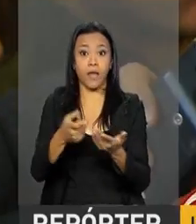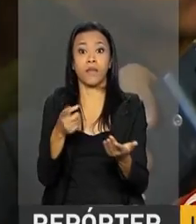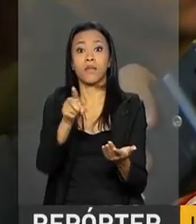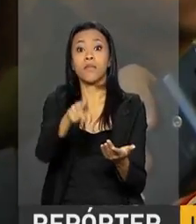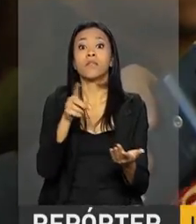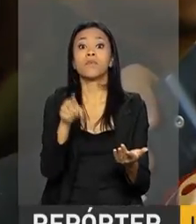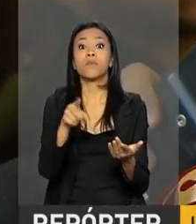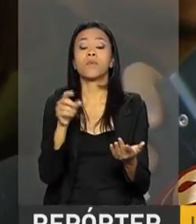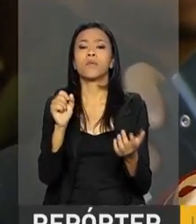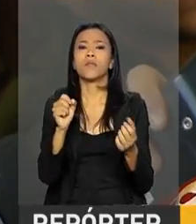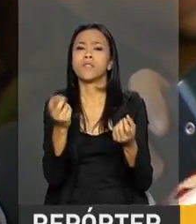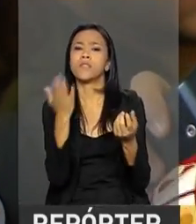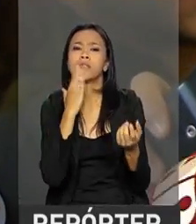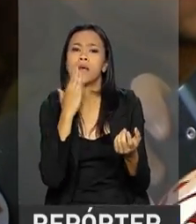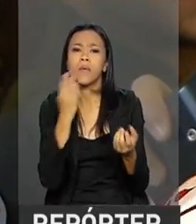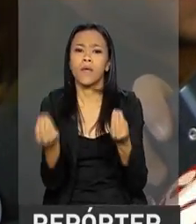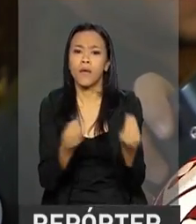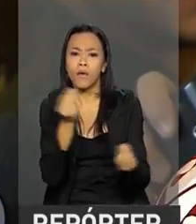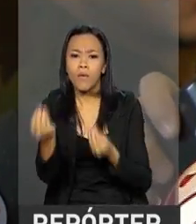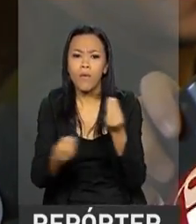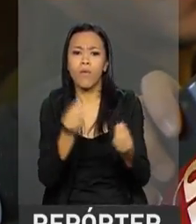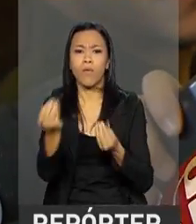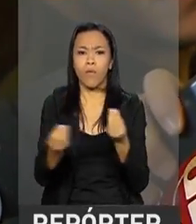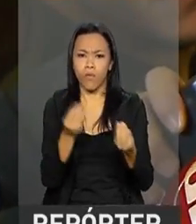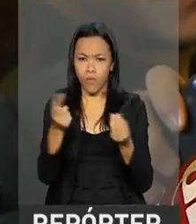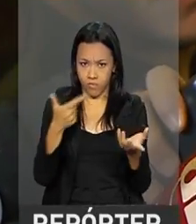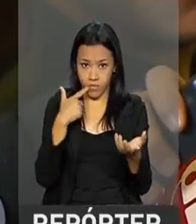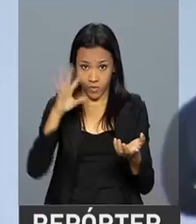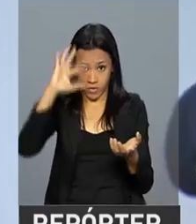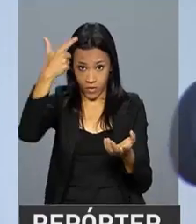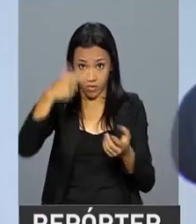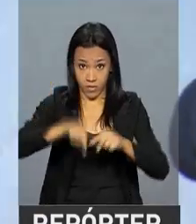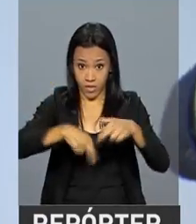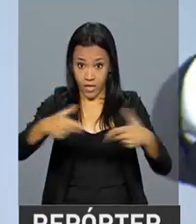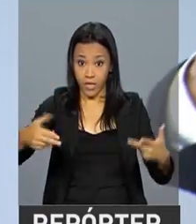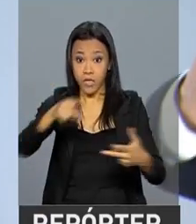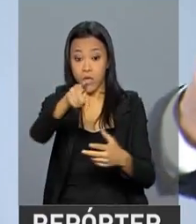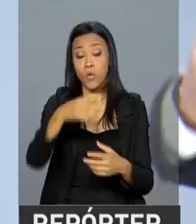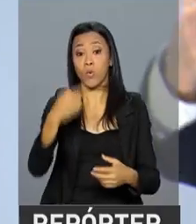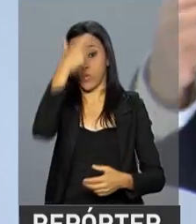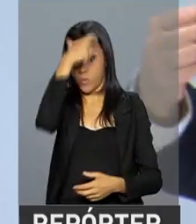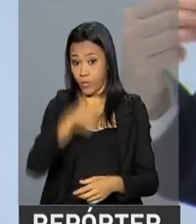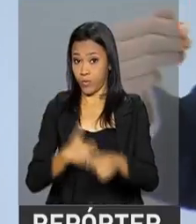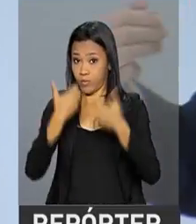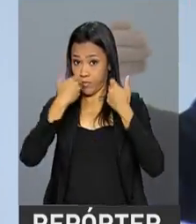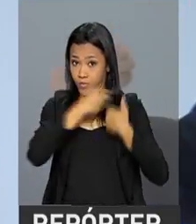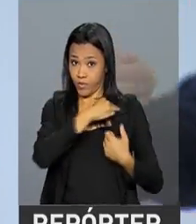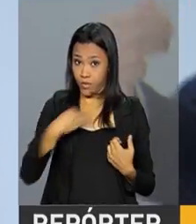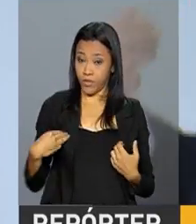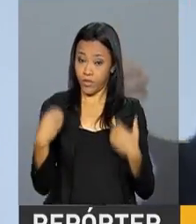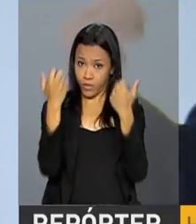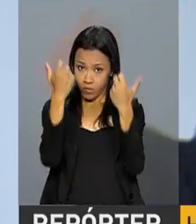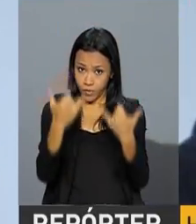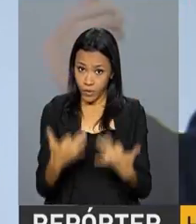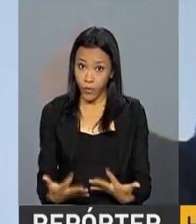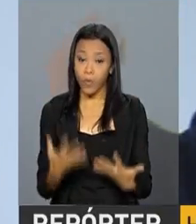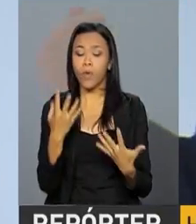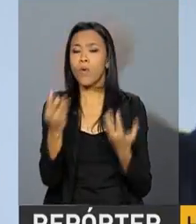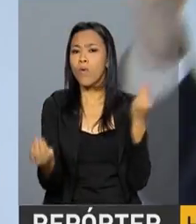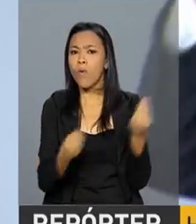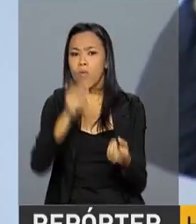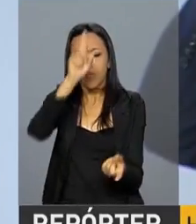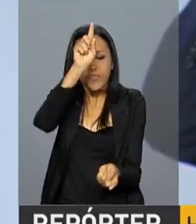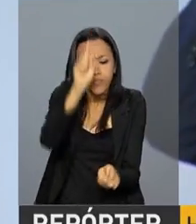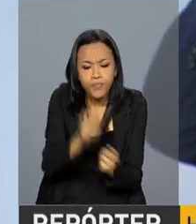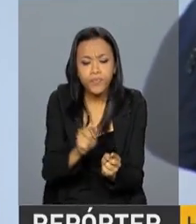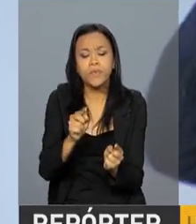ICMS junto, dá celeridade à saída da mercadoria. O ministro da Fazenda destacou o efeito que as medidas de simplificação